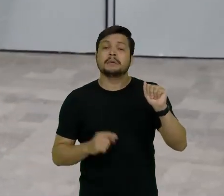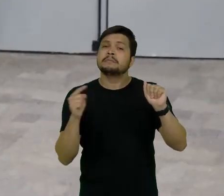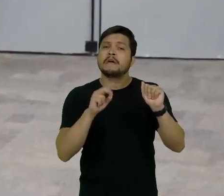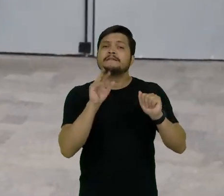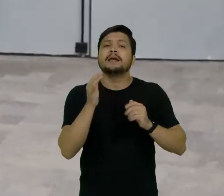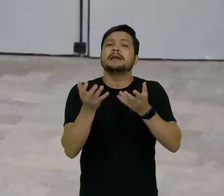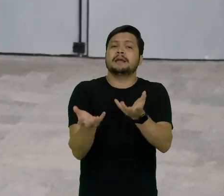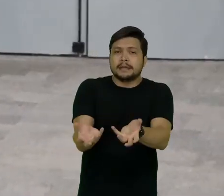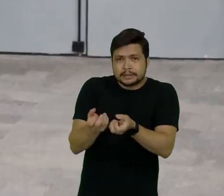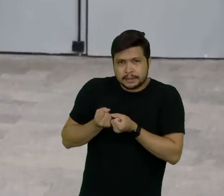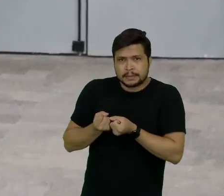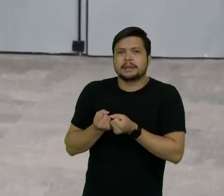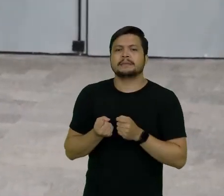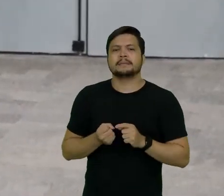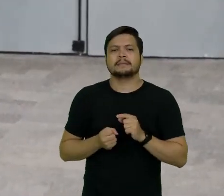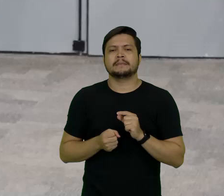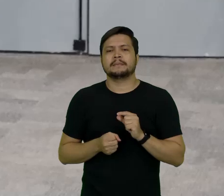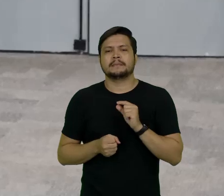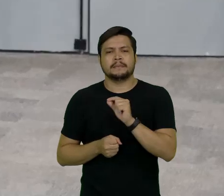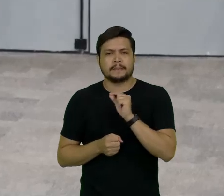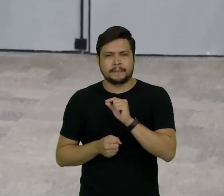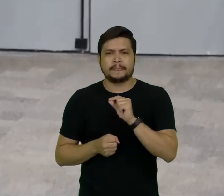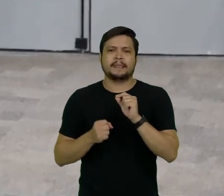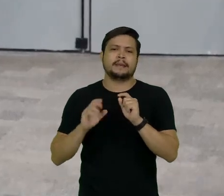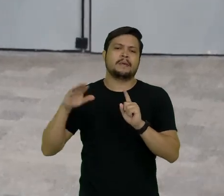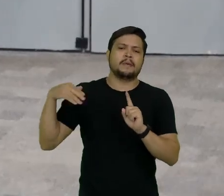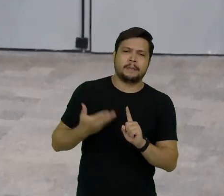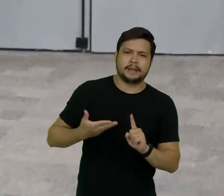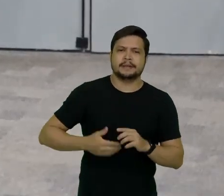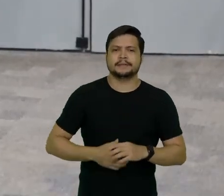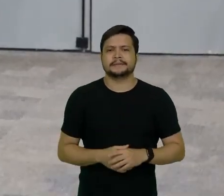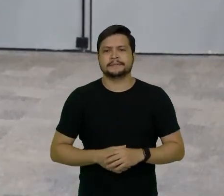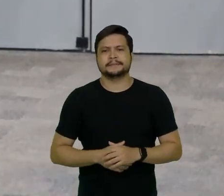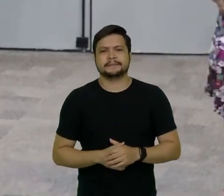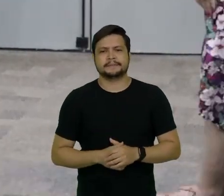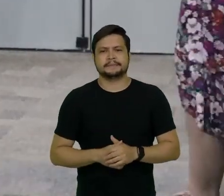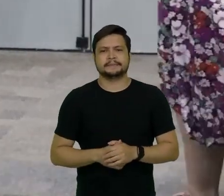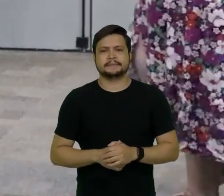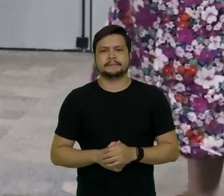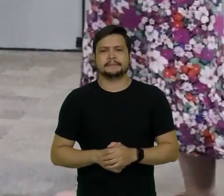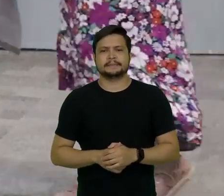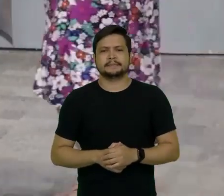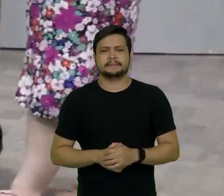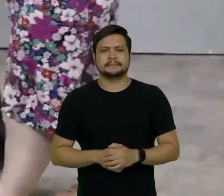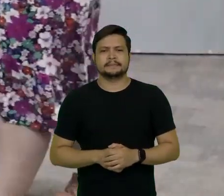do Centro Acadêmico, Cláudia Goulart, Francisco Guilherme Barros Costa. Você vem para cá, certo? À frente.